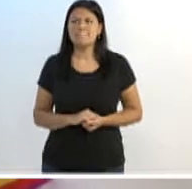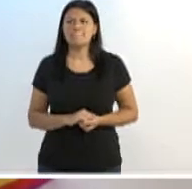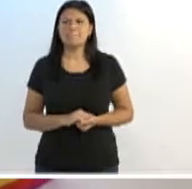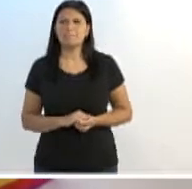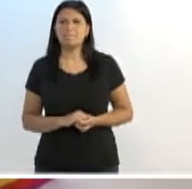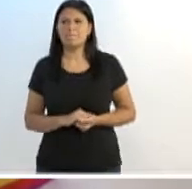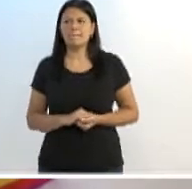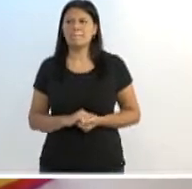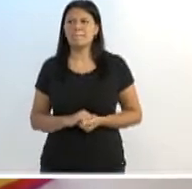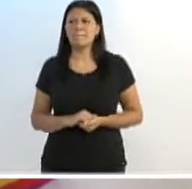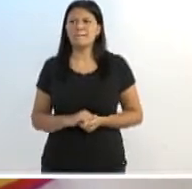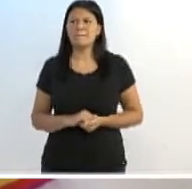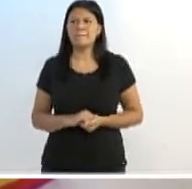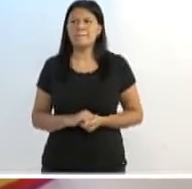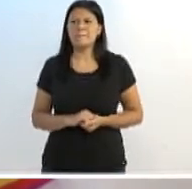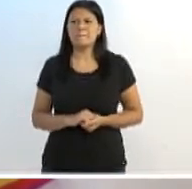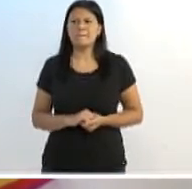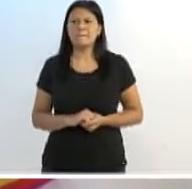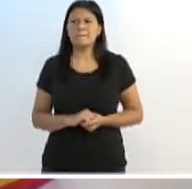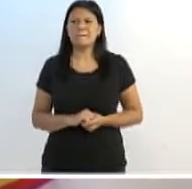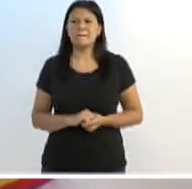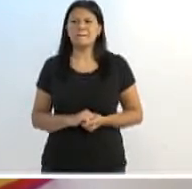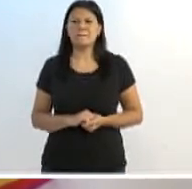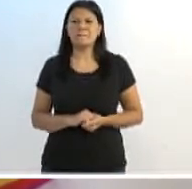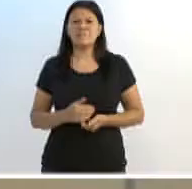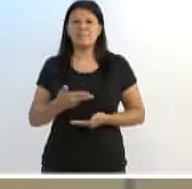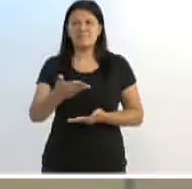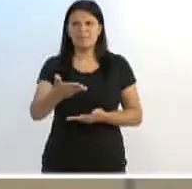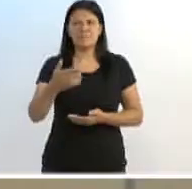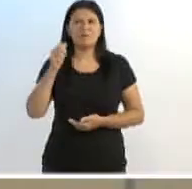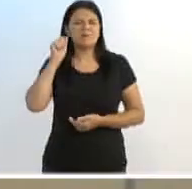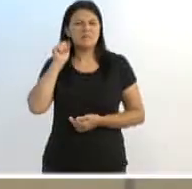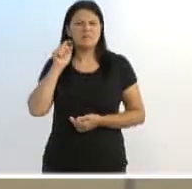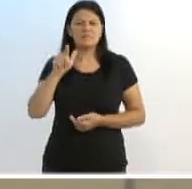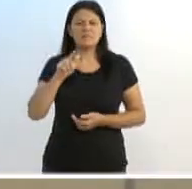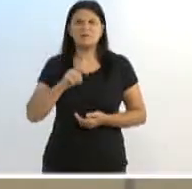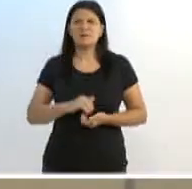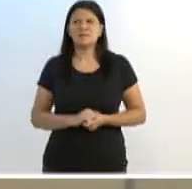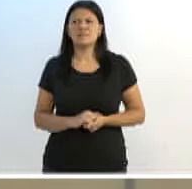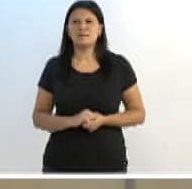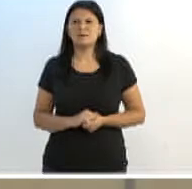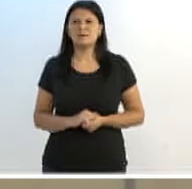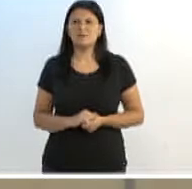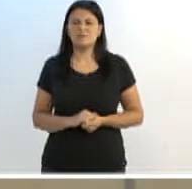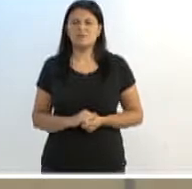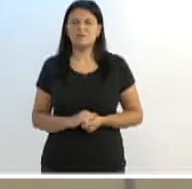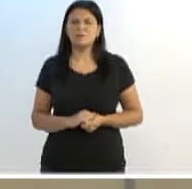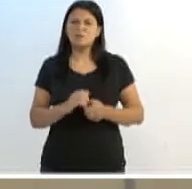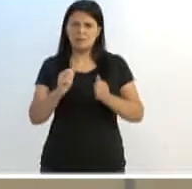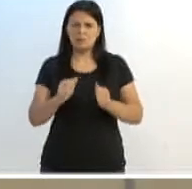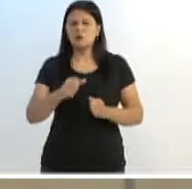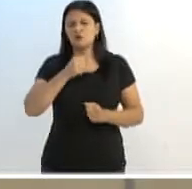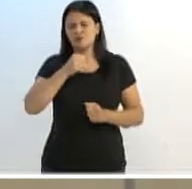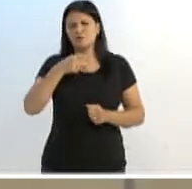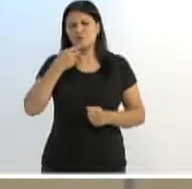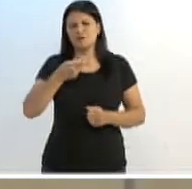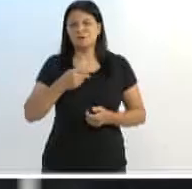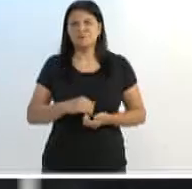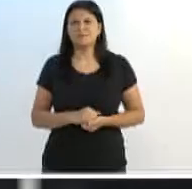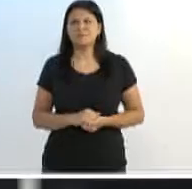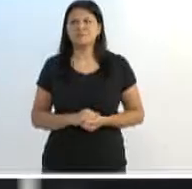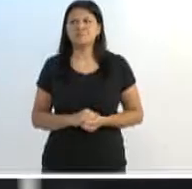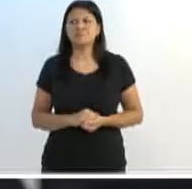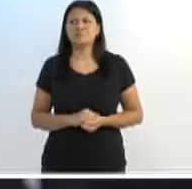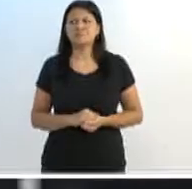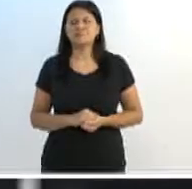Sim, concedo, por gentileza. Vereador Maurício Gol. Vereador Maurício, vossa excelência já estava antes do término do tempo, então a parte será concedida.